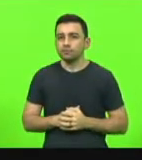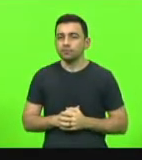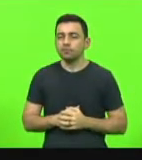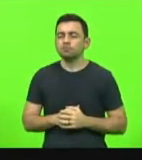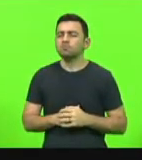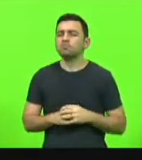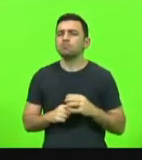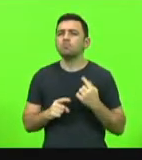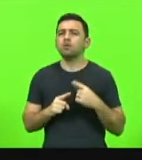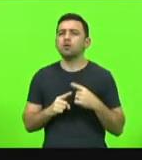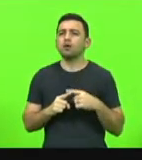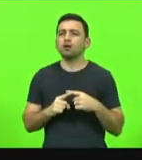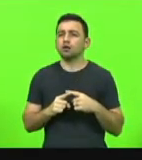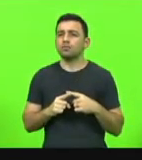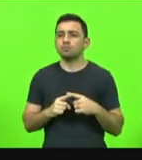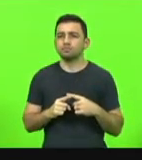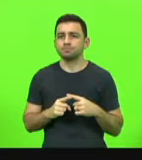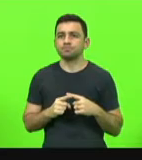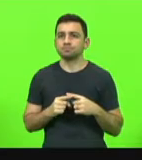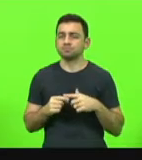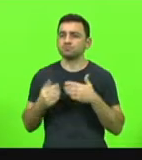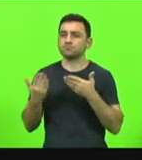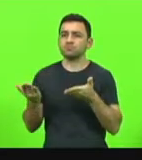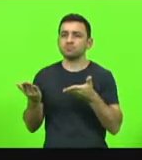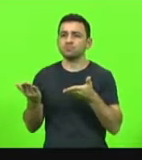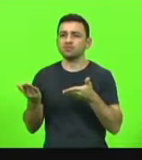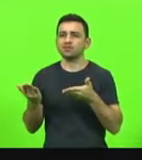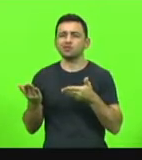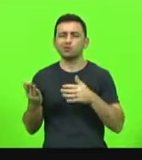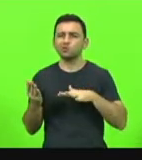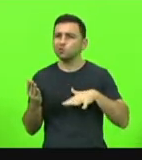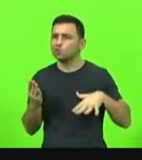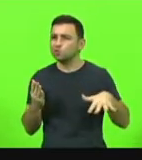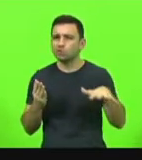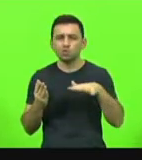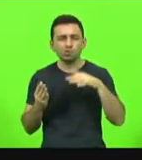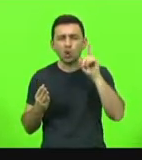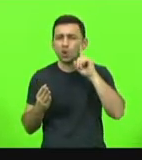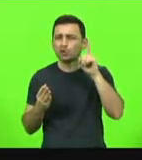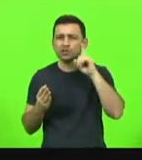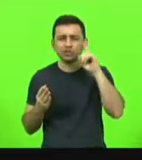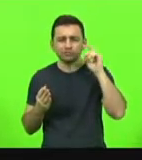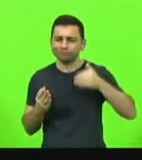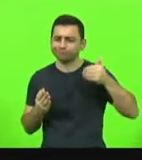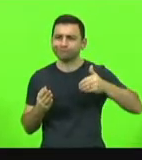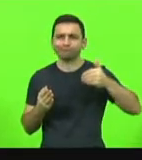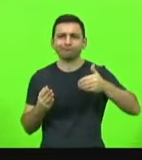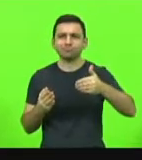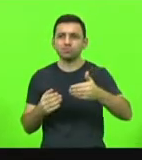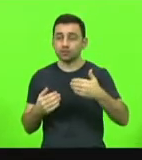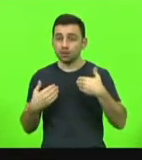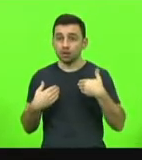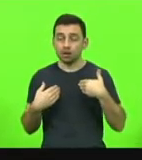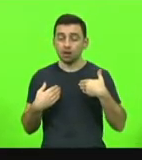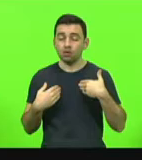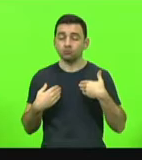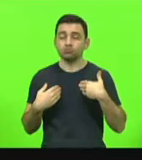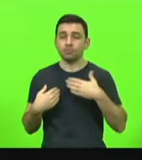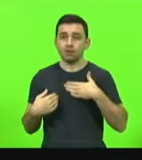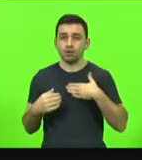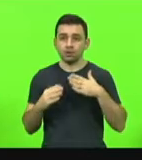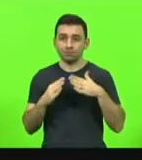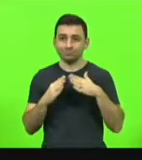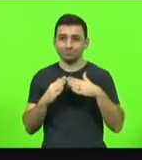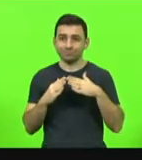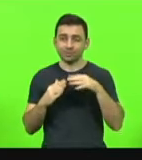decorrente, deputado Ken, todos os dias. Moro na cidade de Ibirama, sou